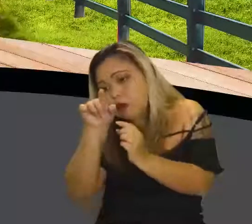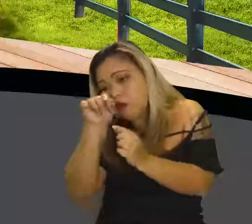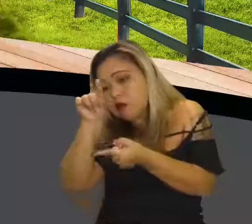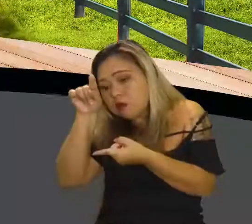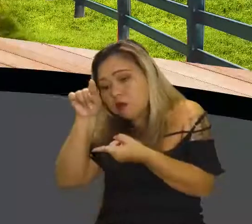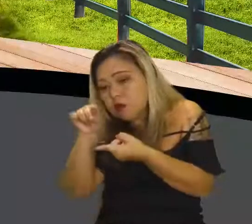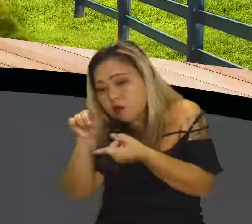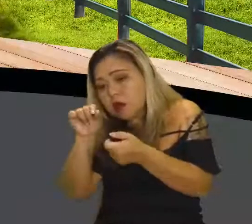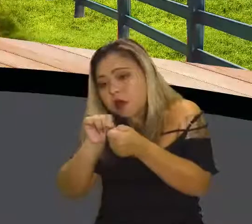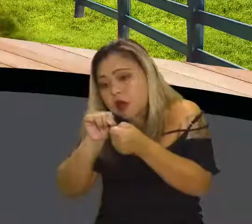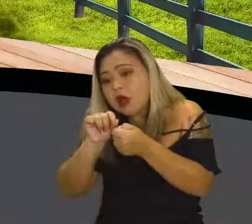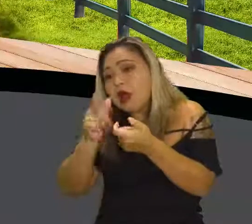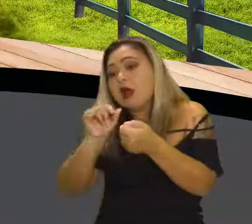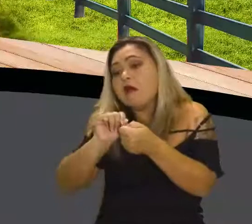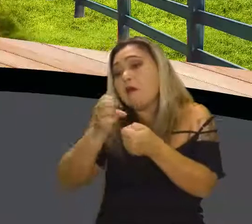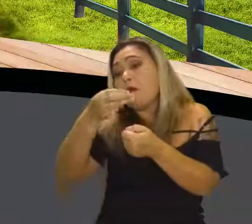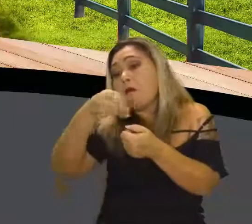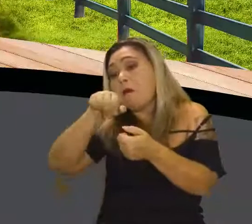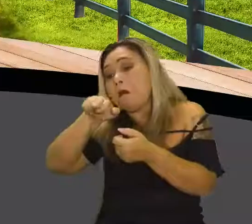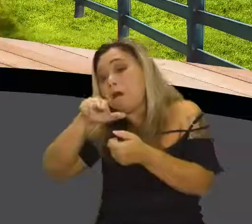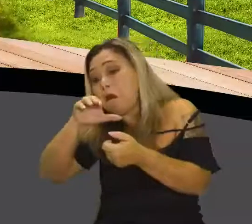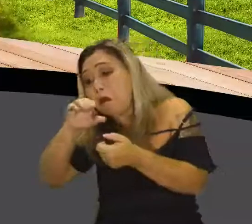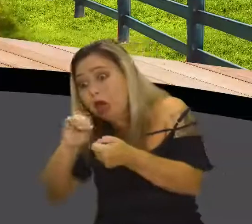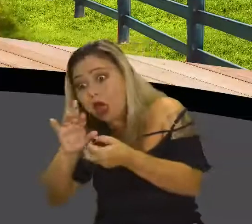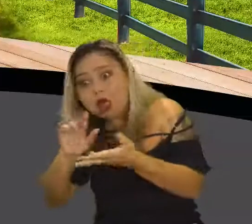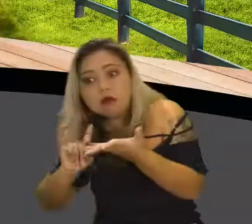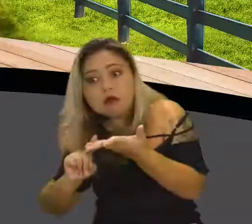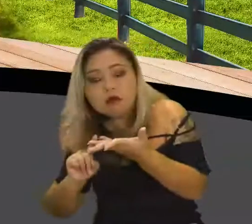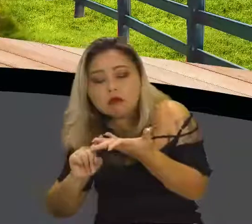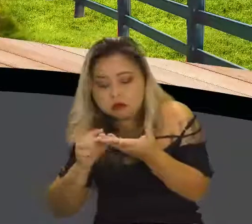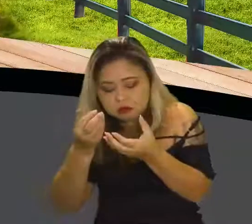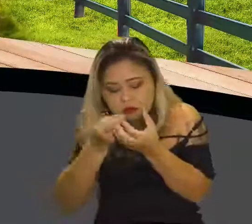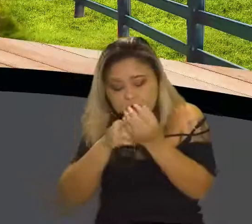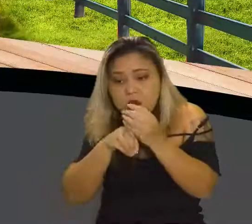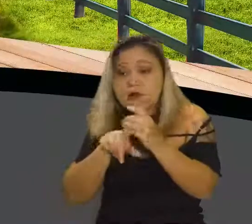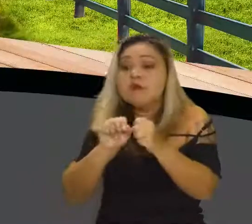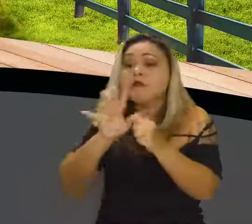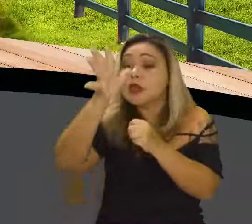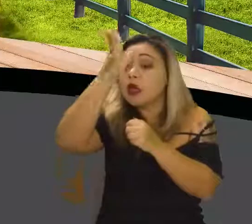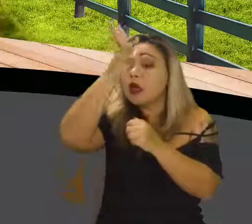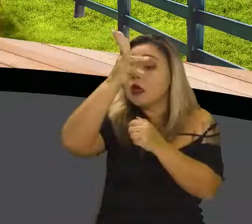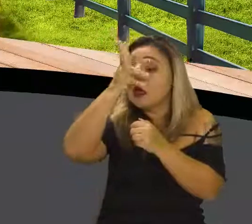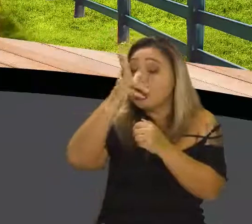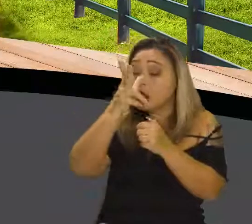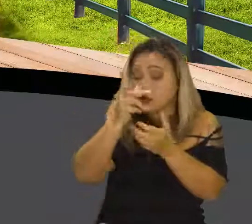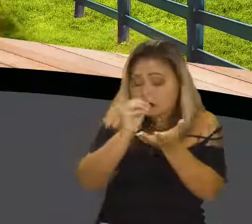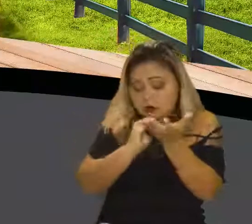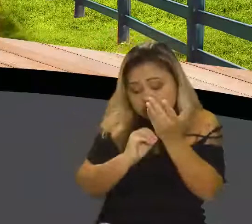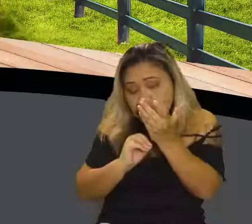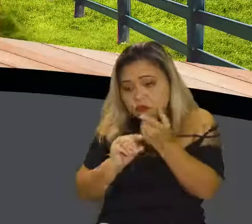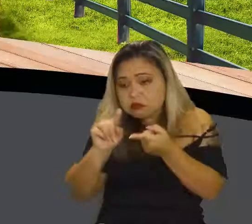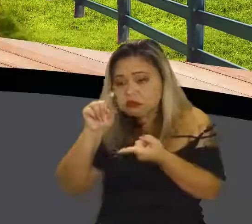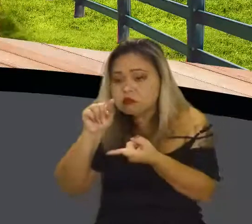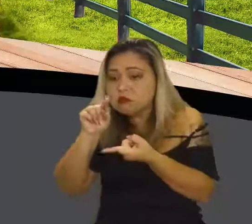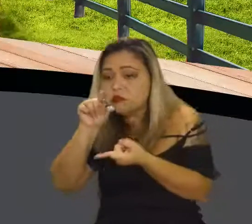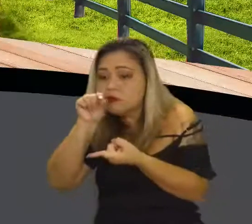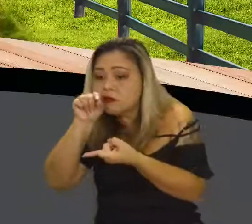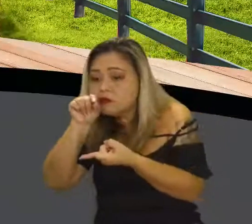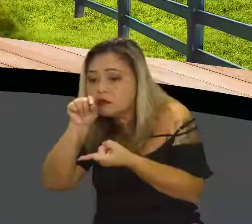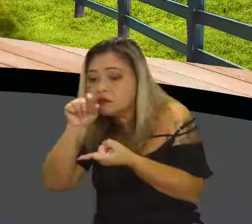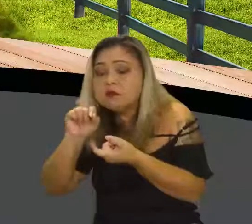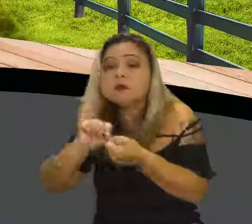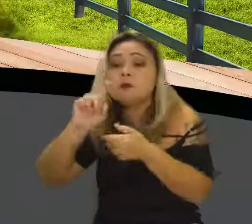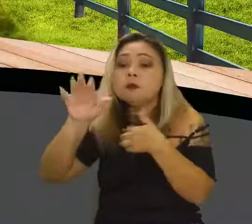de ganso, marreco, entendeu? E esse vinho de uma galinha vai sair um pintinho dali.